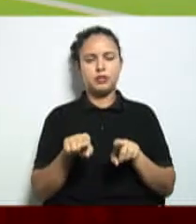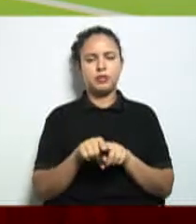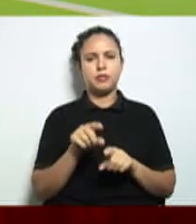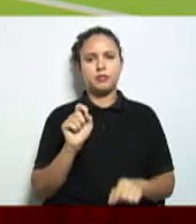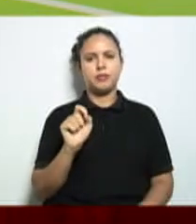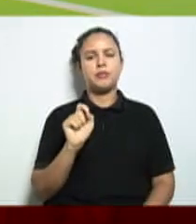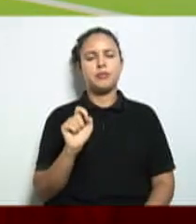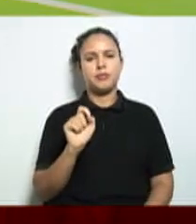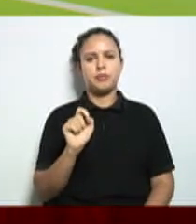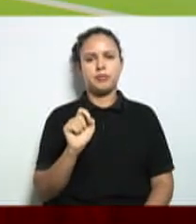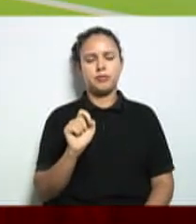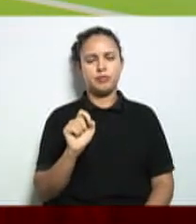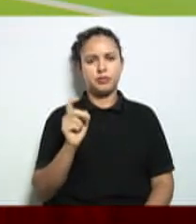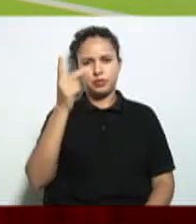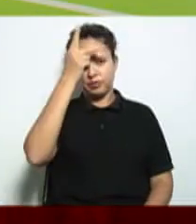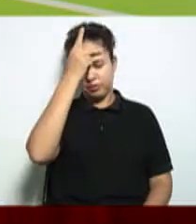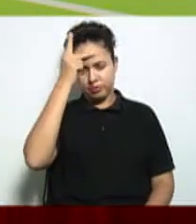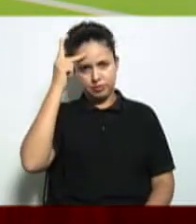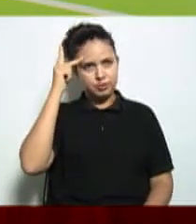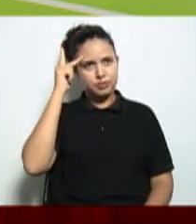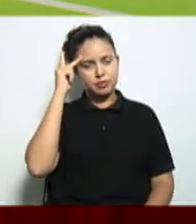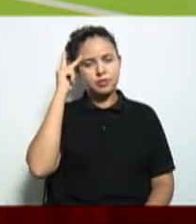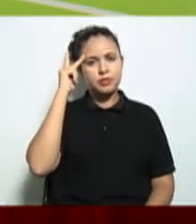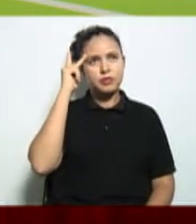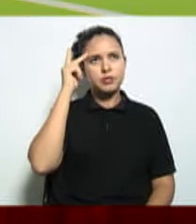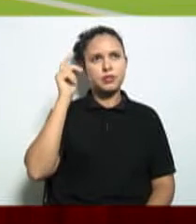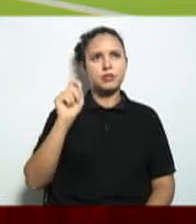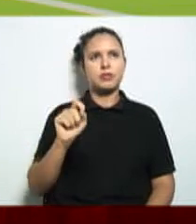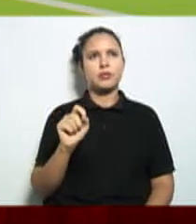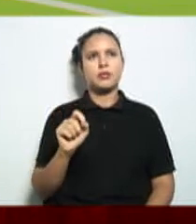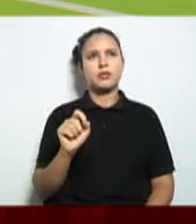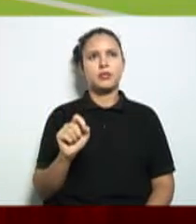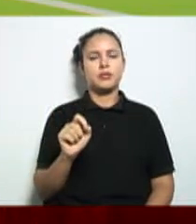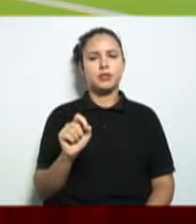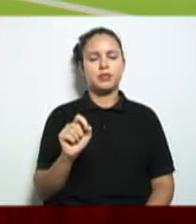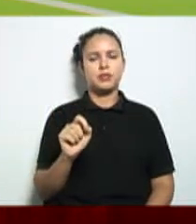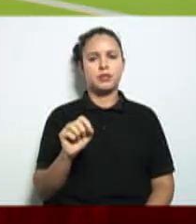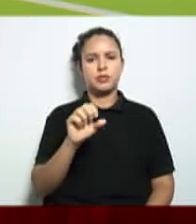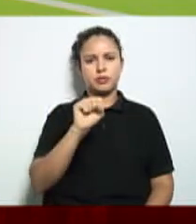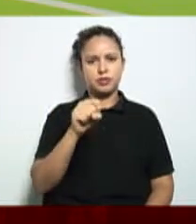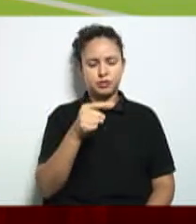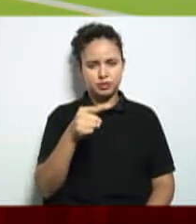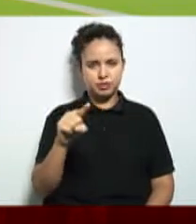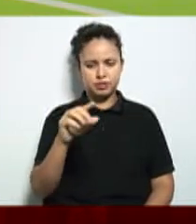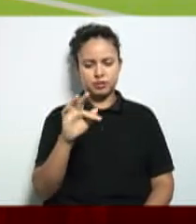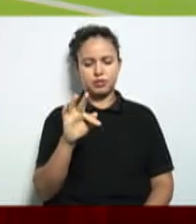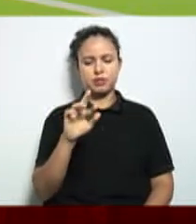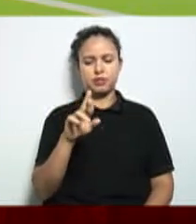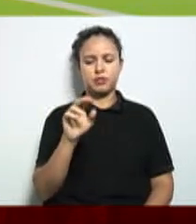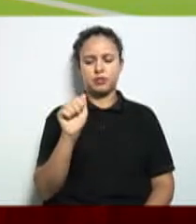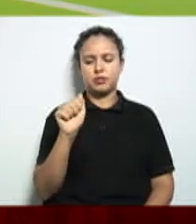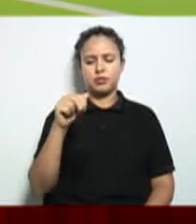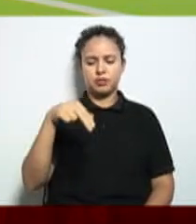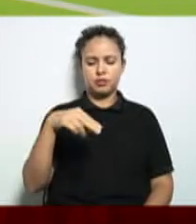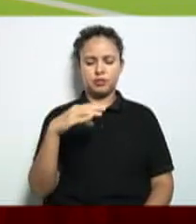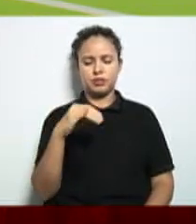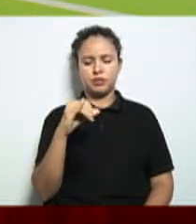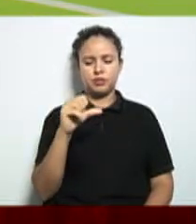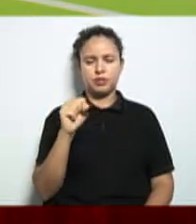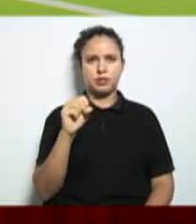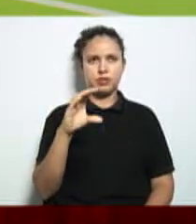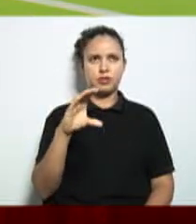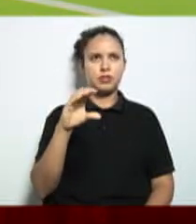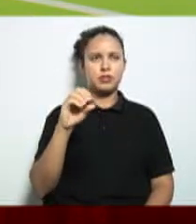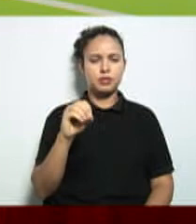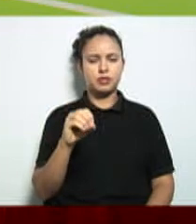Também o pessoal da São Francisco do Guaporé, Costa Marques, Alta Floresta,